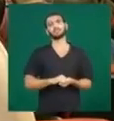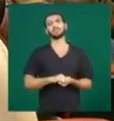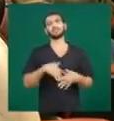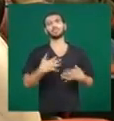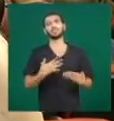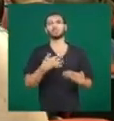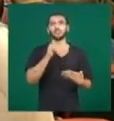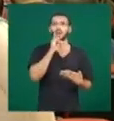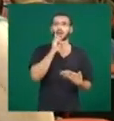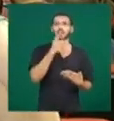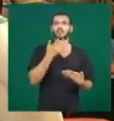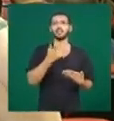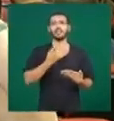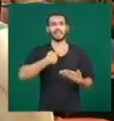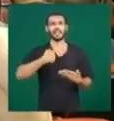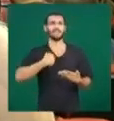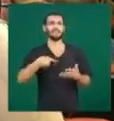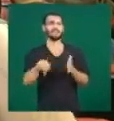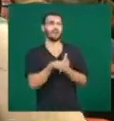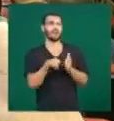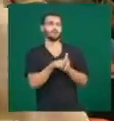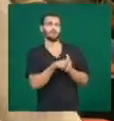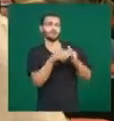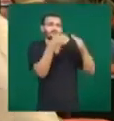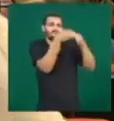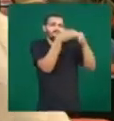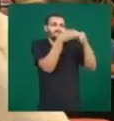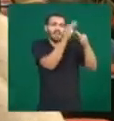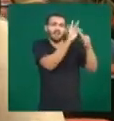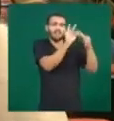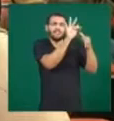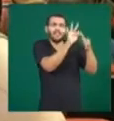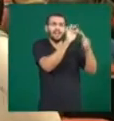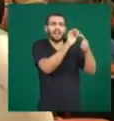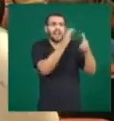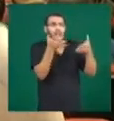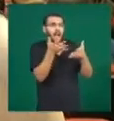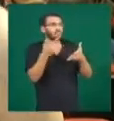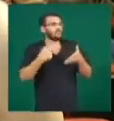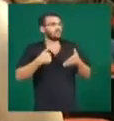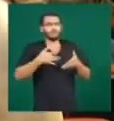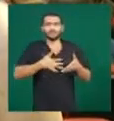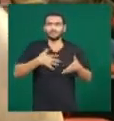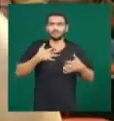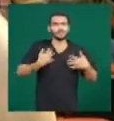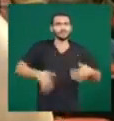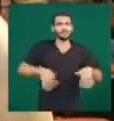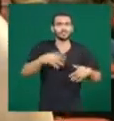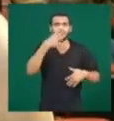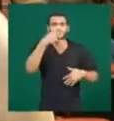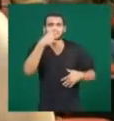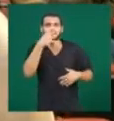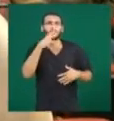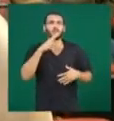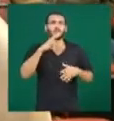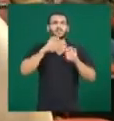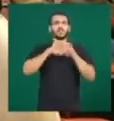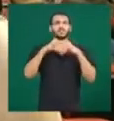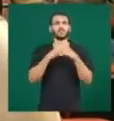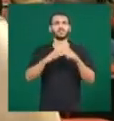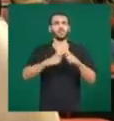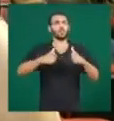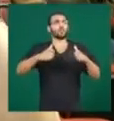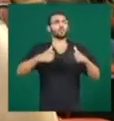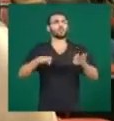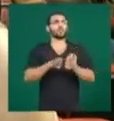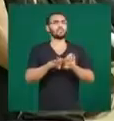até mesmo porque eu venho de uma universidade menor, então aqui está sendo um prazer conhecer um evento tão grande e bem